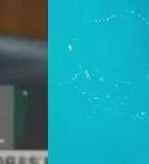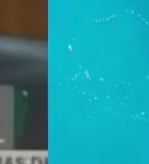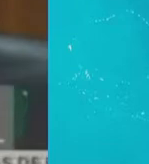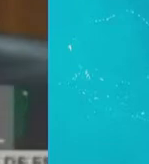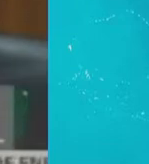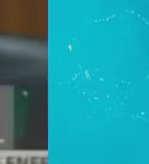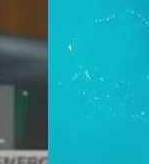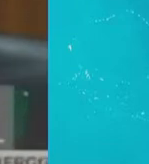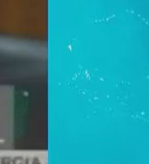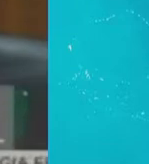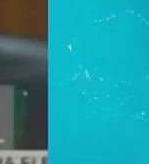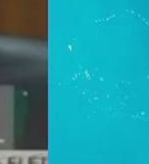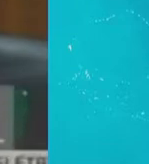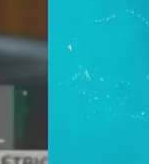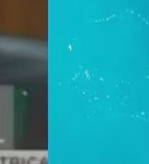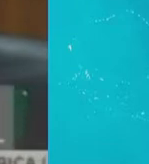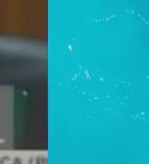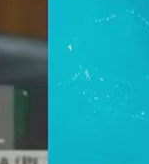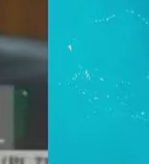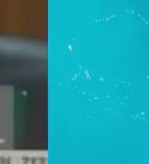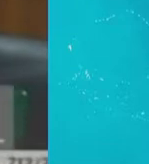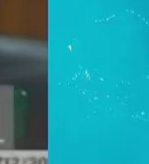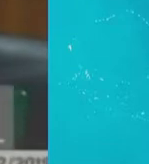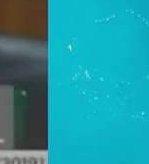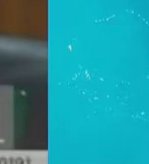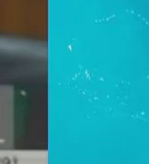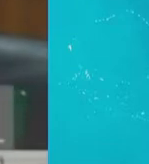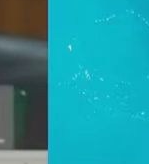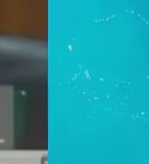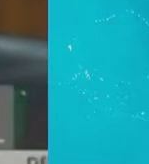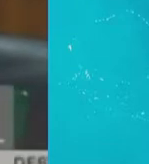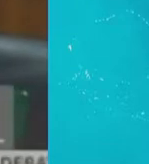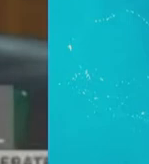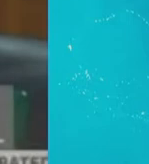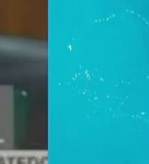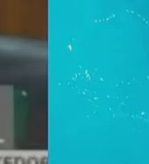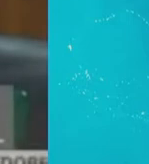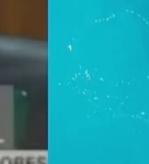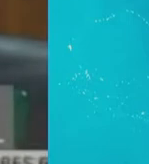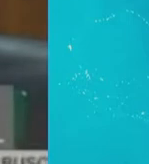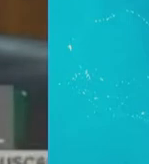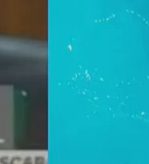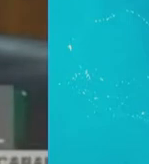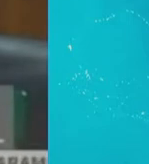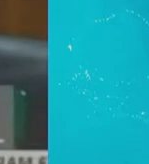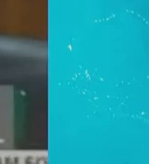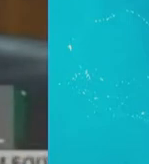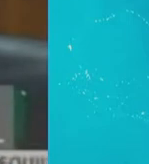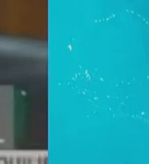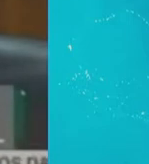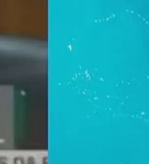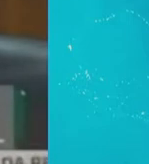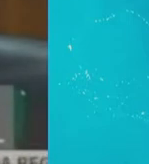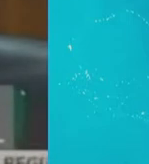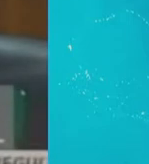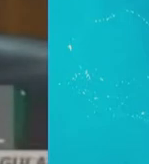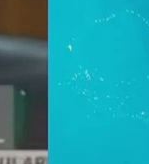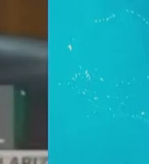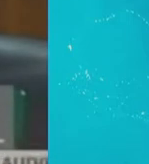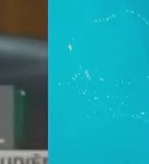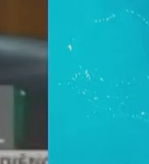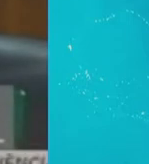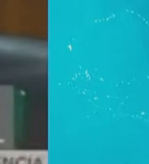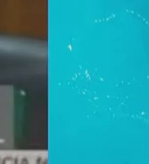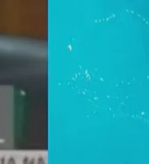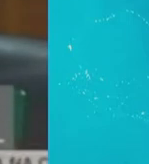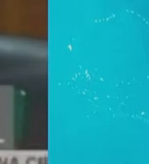muitas vezes, do setor público que estava querendo comprar, os órgãos de controle virando as costas, e aí a gente está aqui